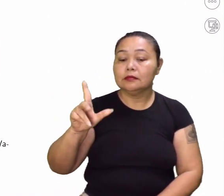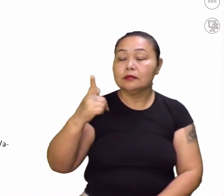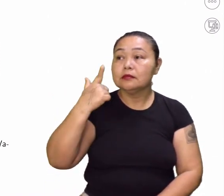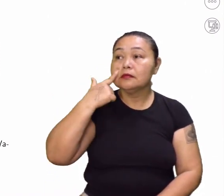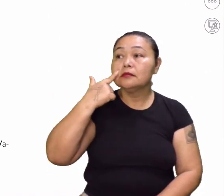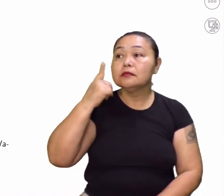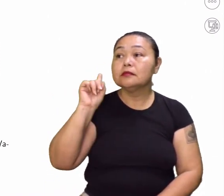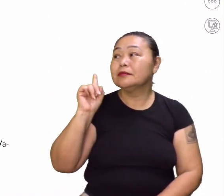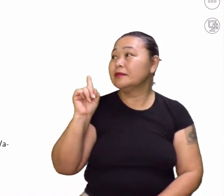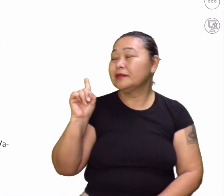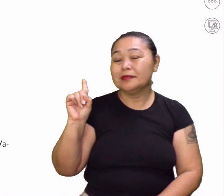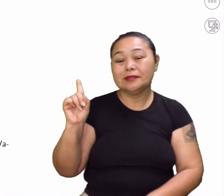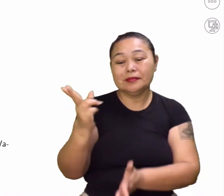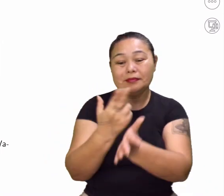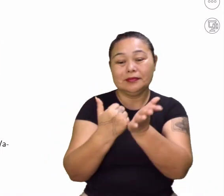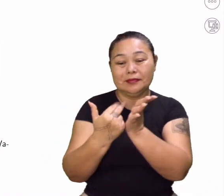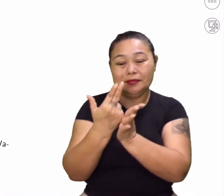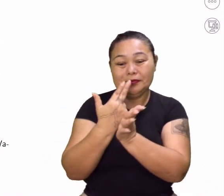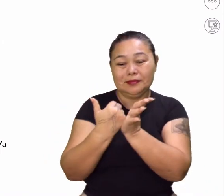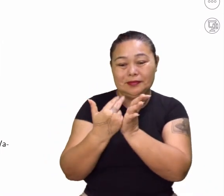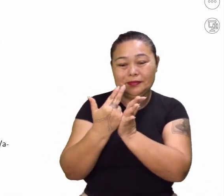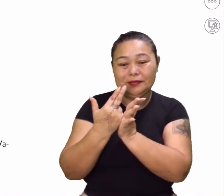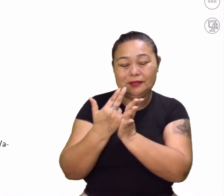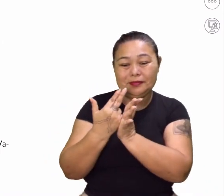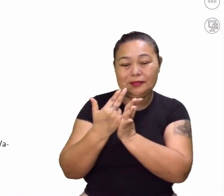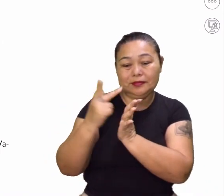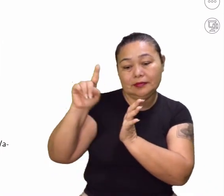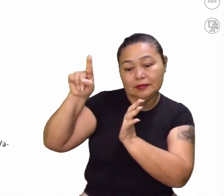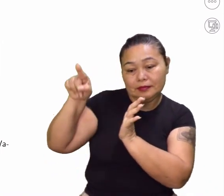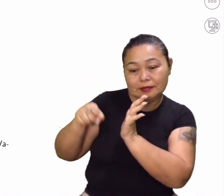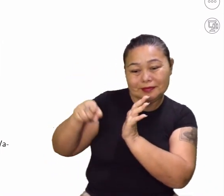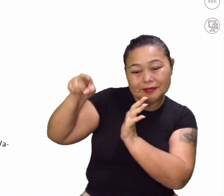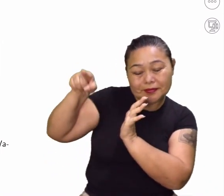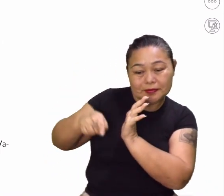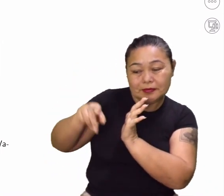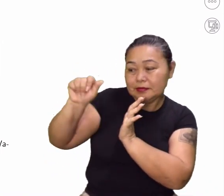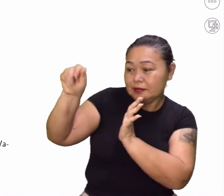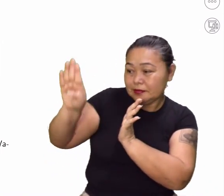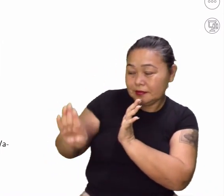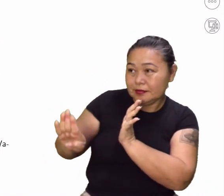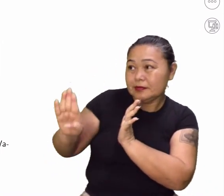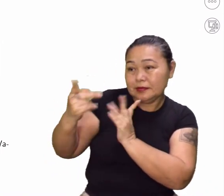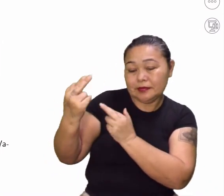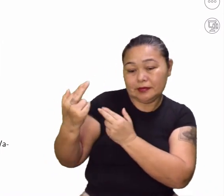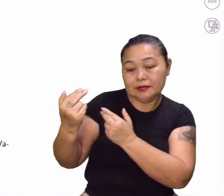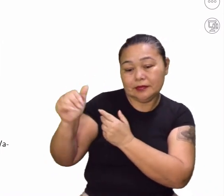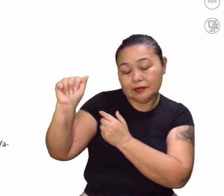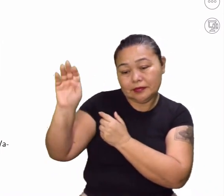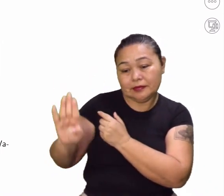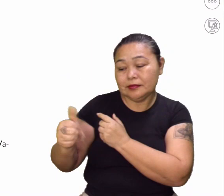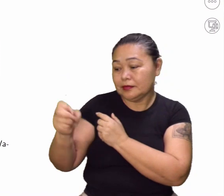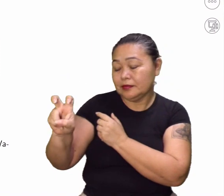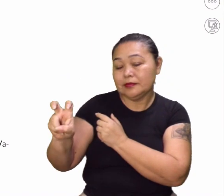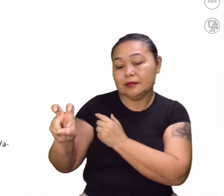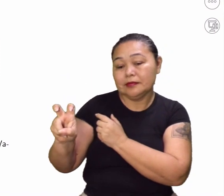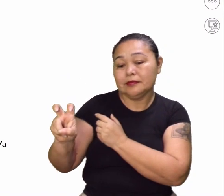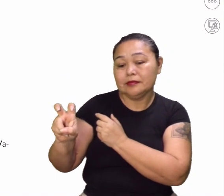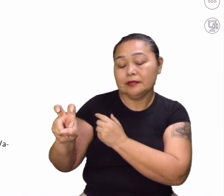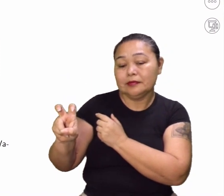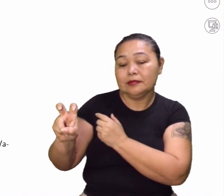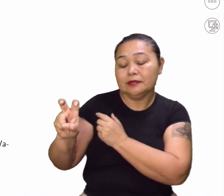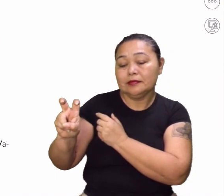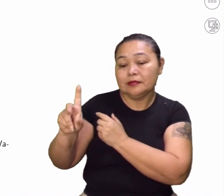que eu fiz agora há pouco, ó, era isso aqui, ó. Esse pedacinho aqui, que corresponde a 15 graus. Muito